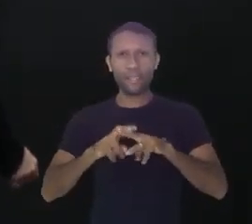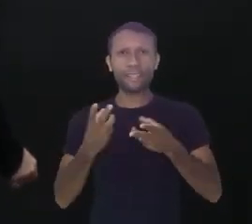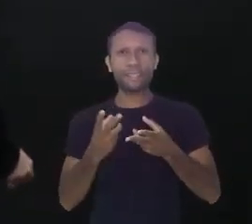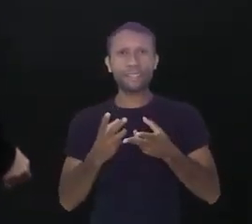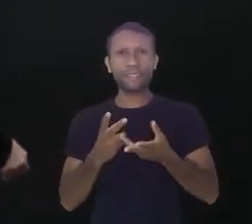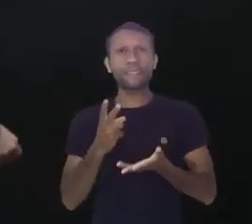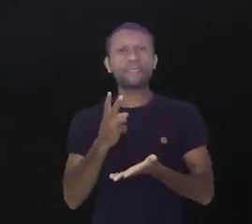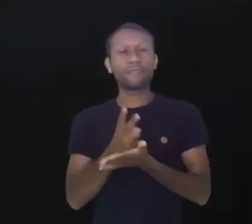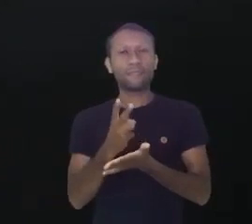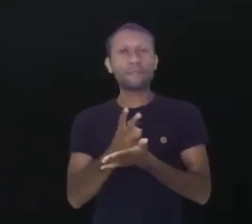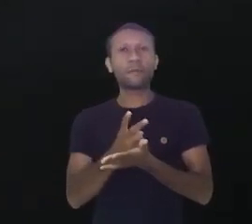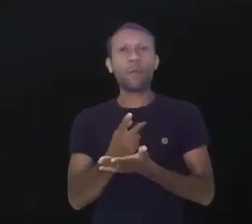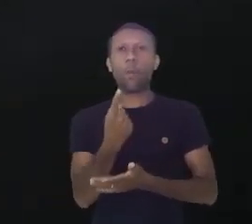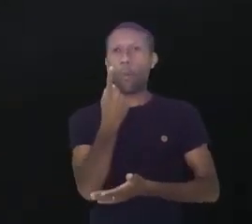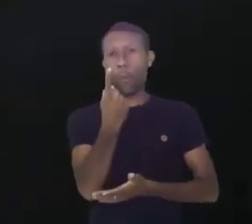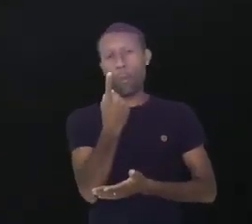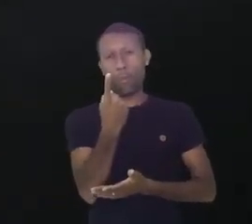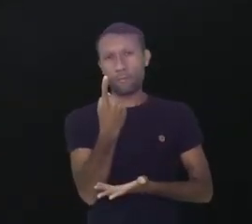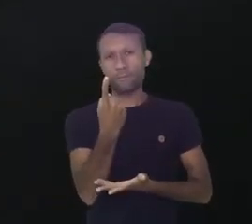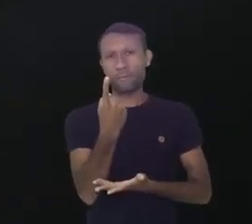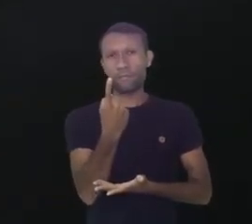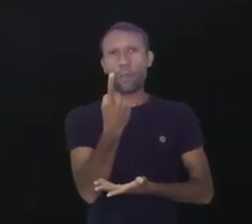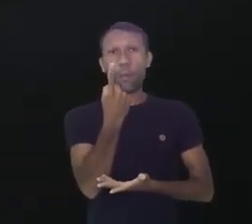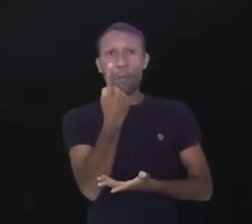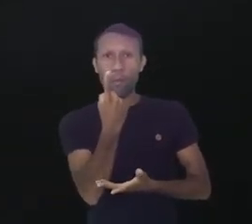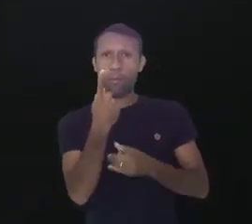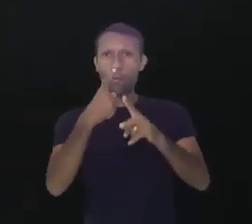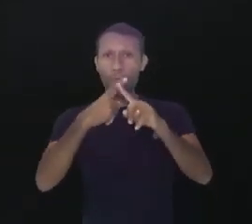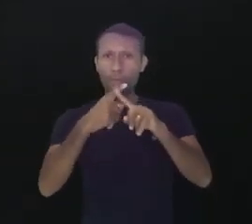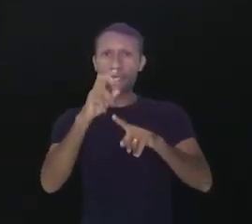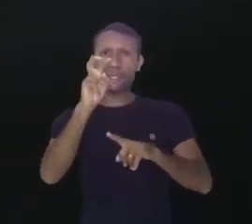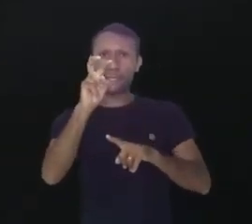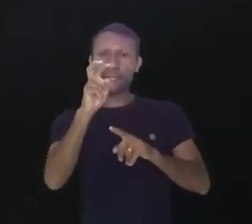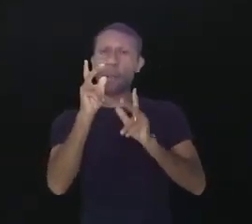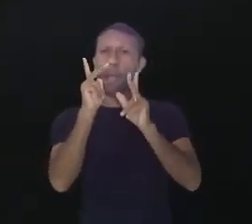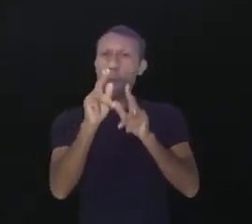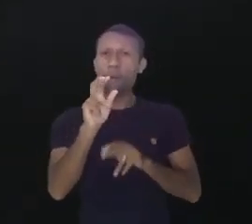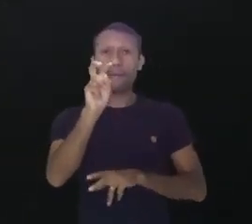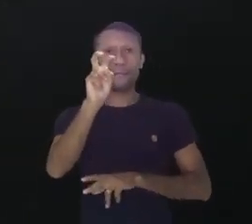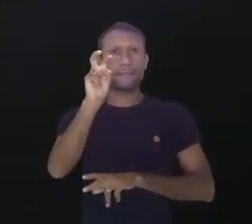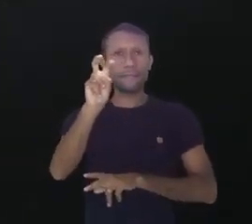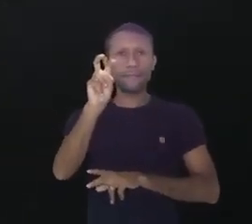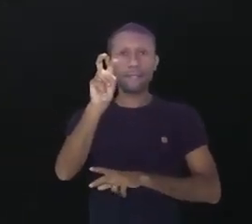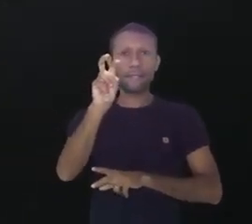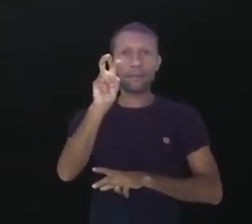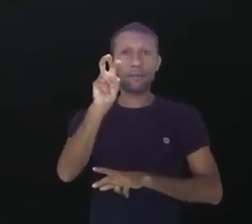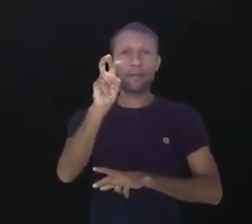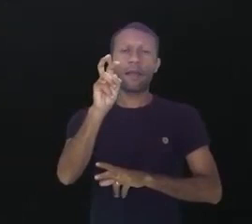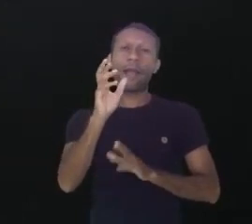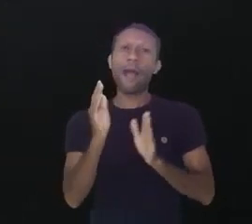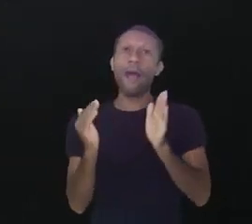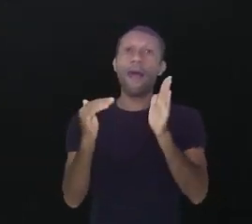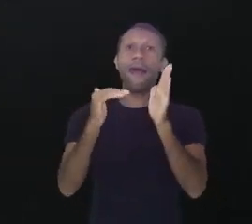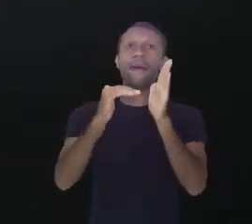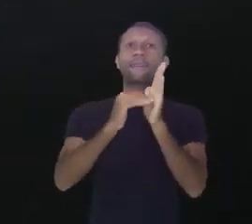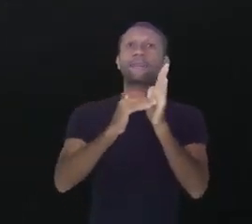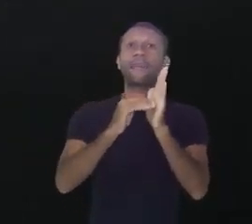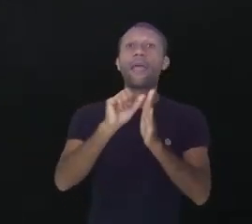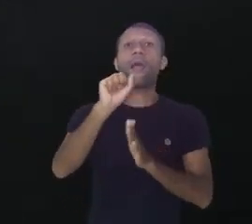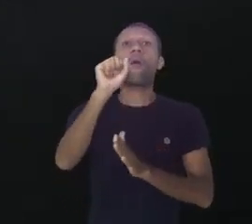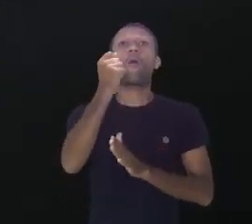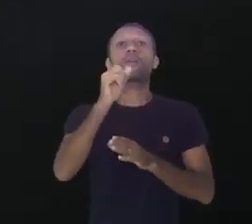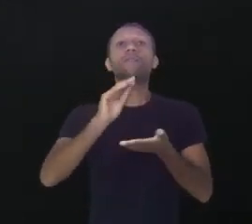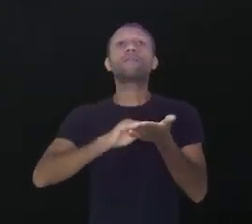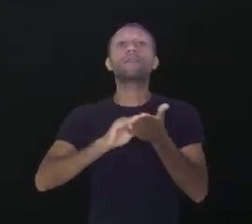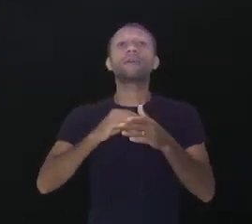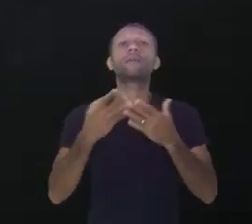Portanto, eu vou trabalhar com o número 1. Sendo assim, 1 vezes 5 é 5, passa subtraindo,